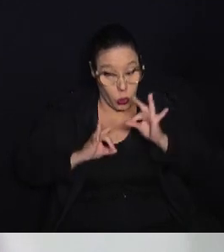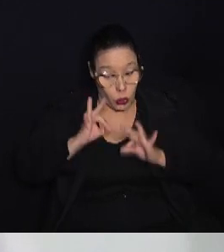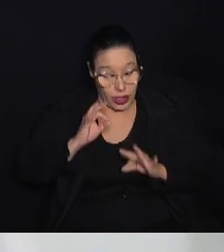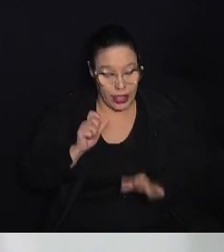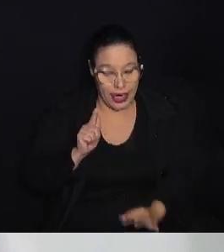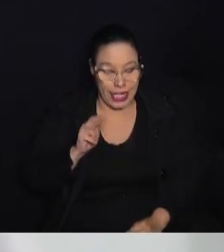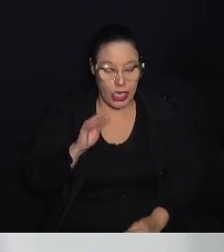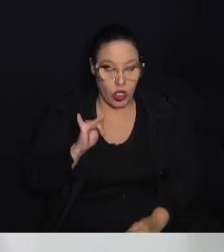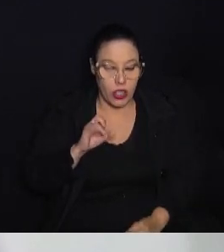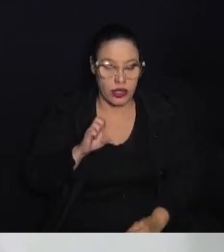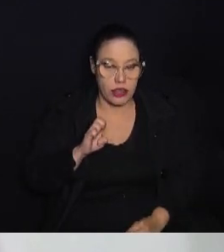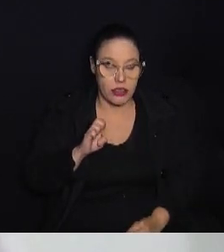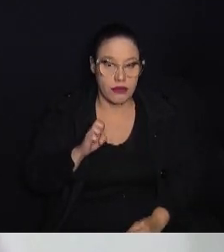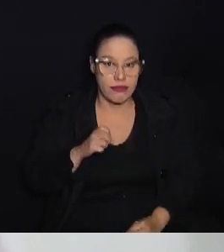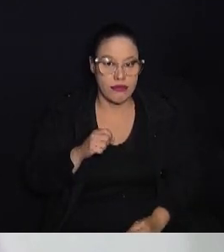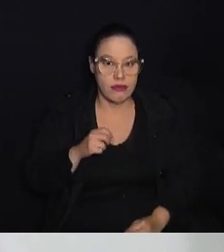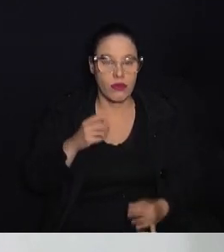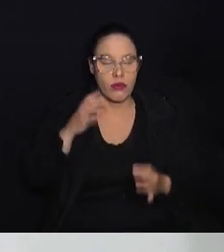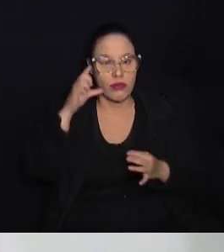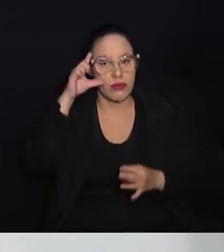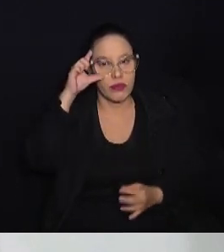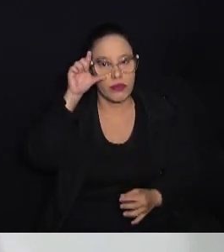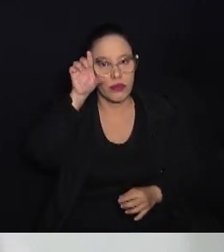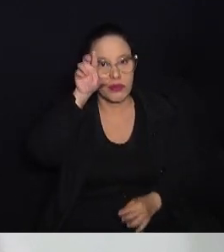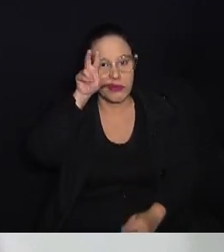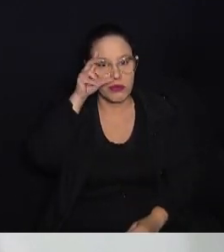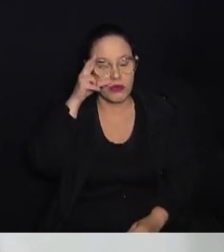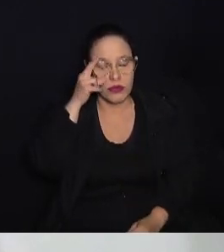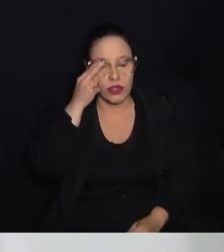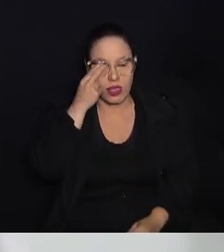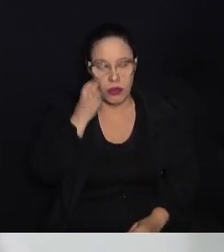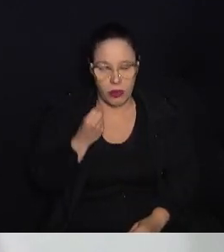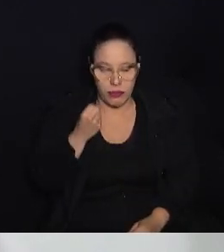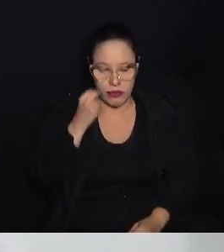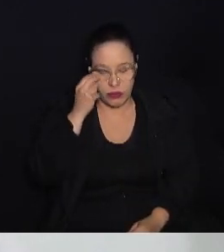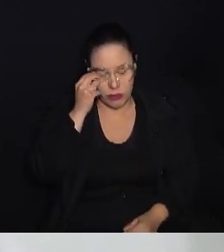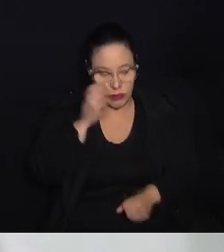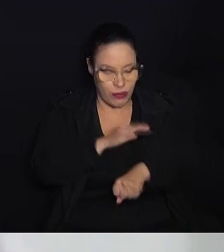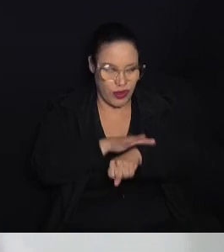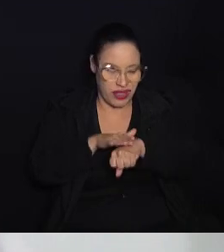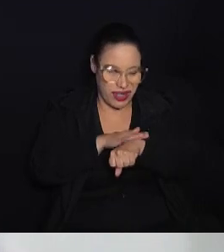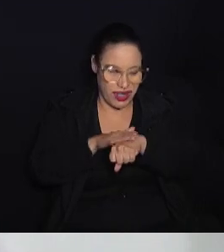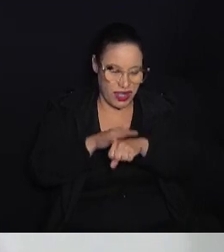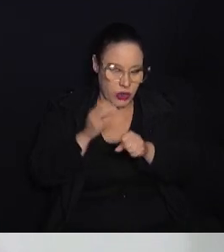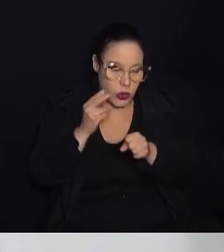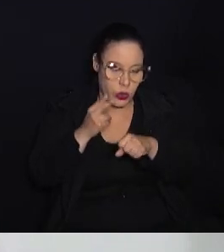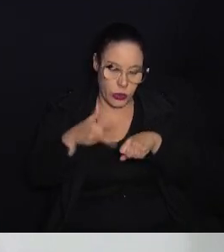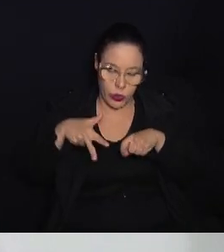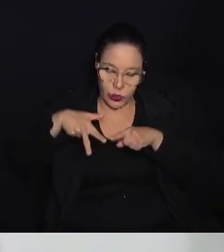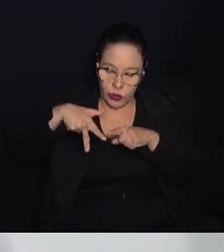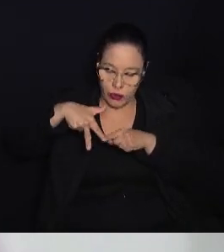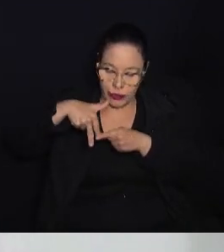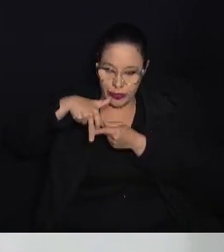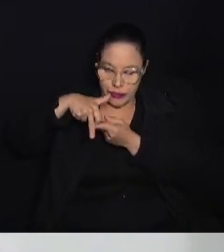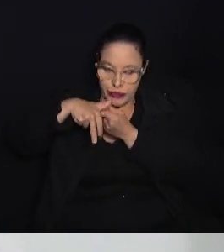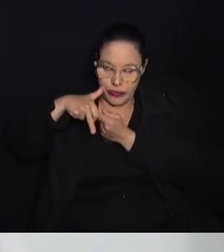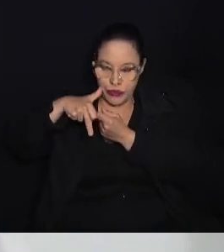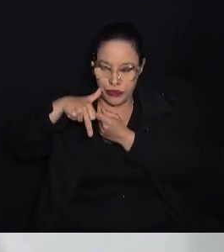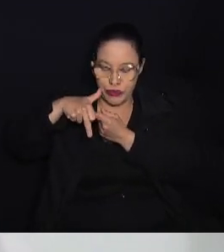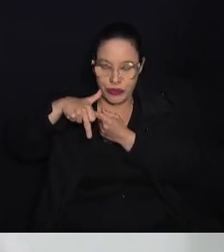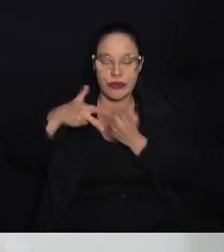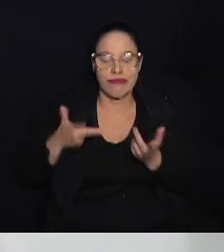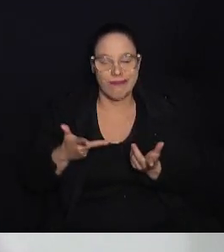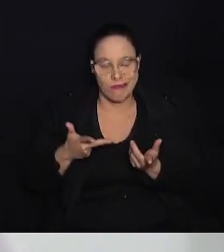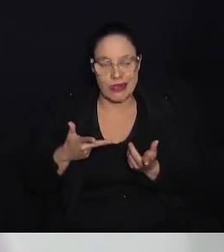a glicose, pode levar, inclusive, a cegueira, a problemas nos nervos que podem levar à amputação de pés